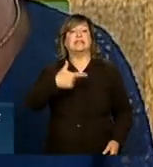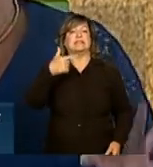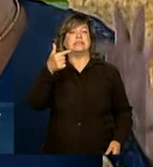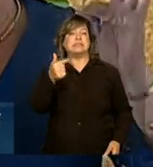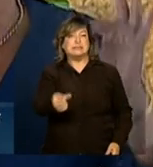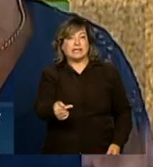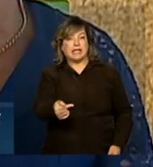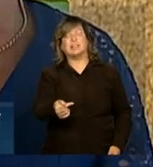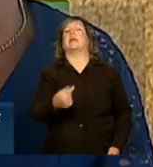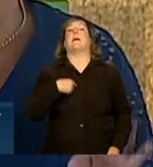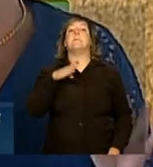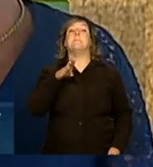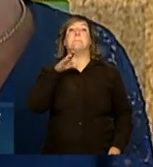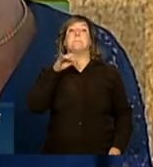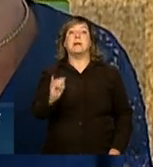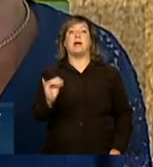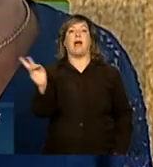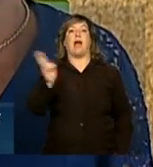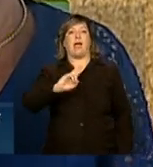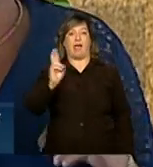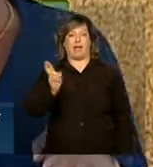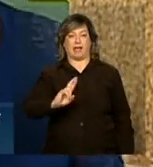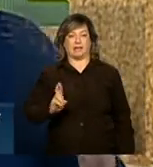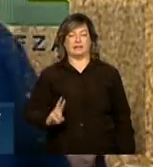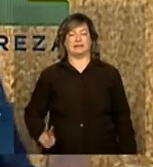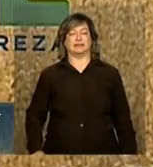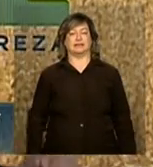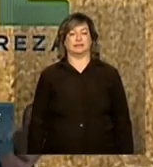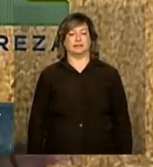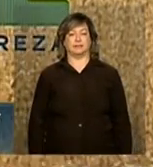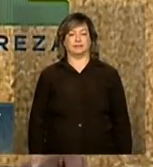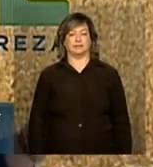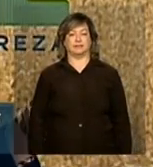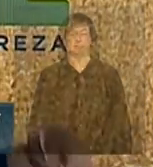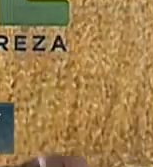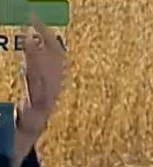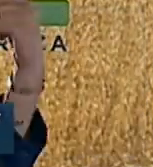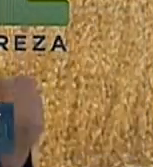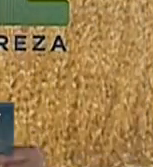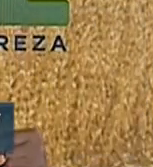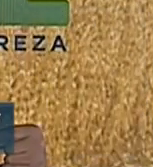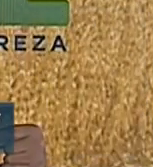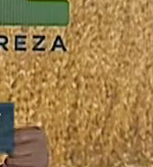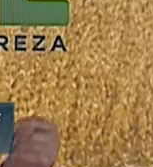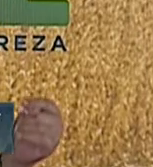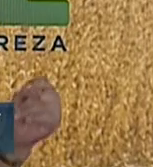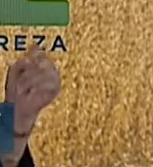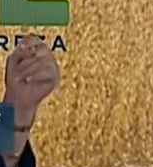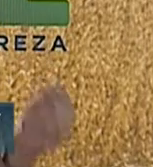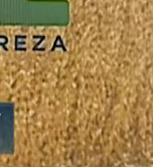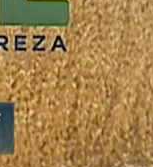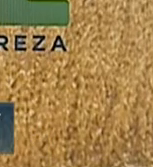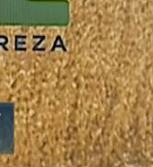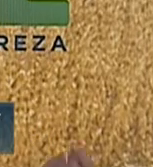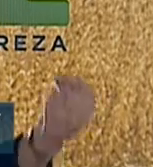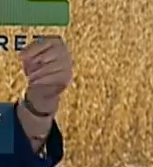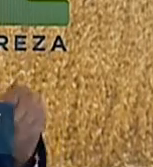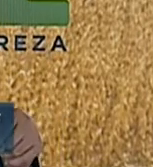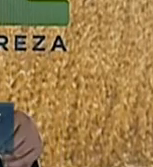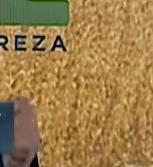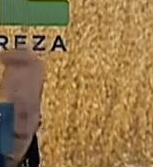bilhões de reais. 27 bilhões de reais, hoje, é